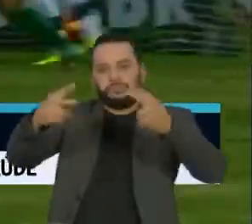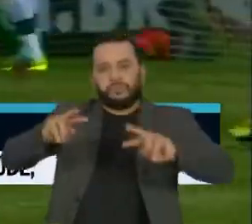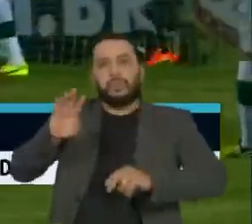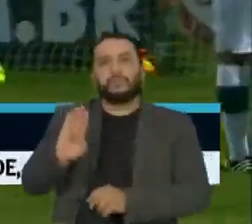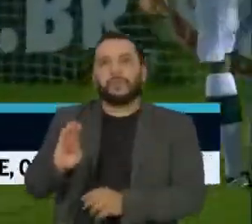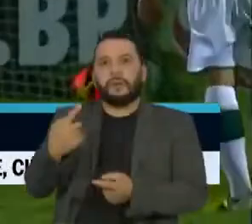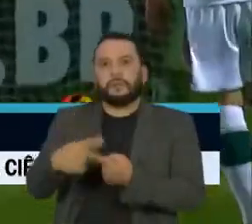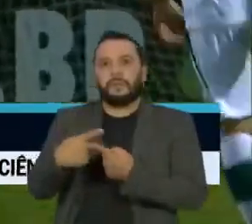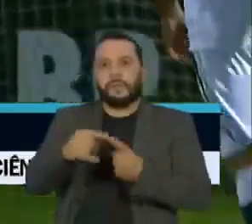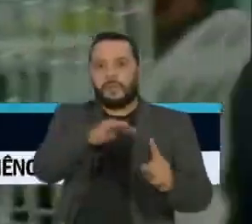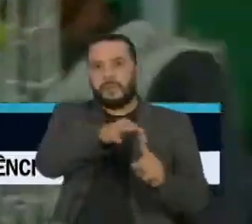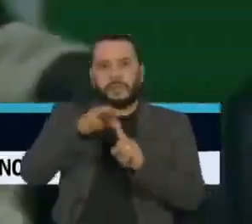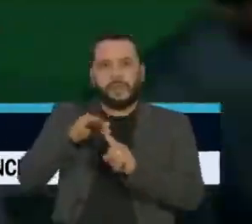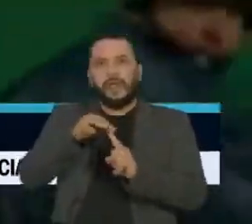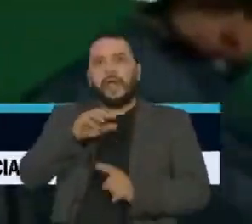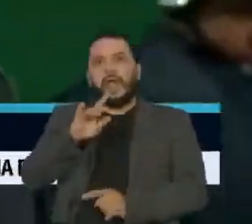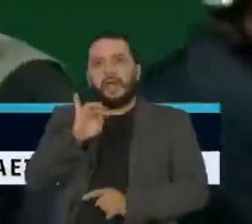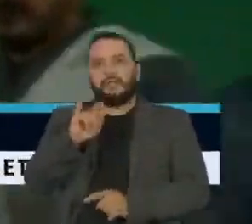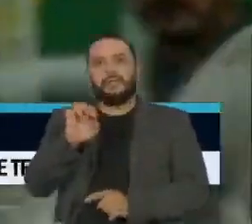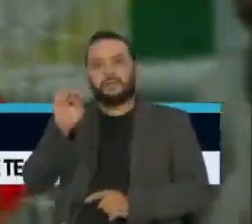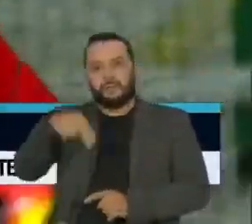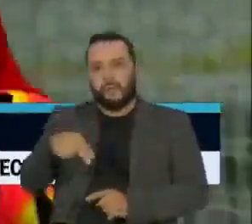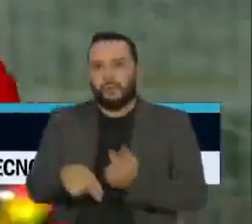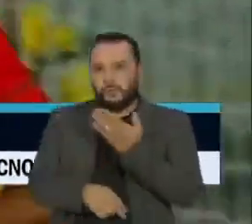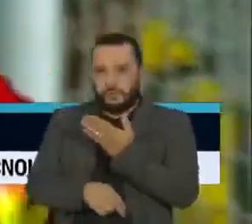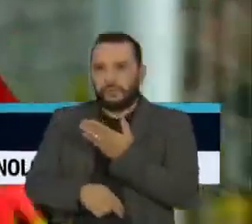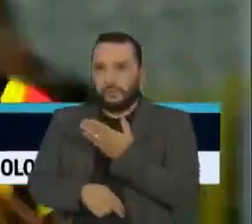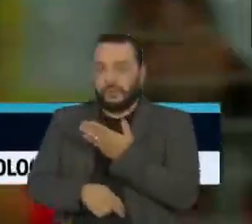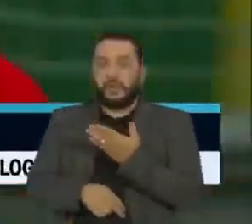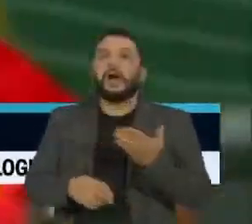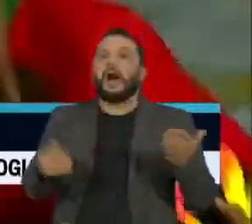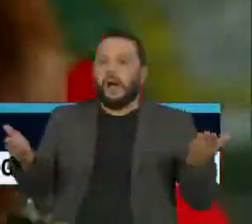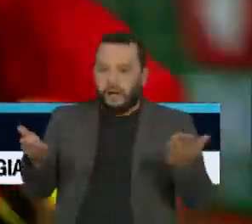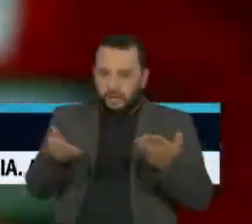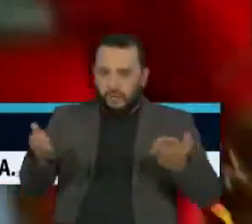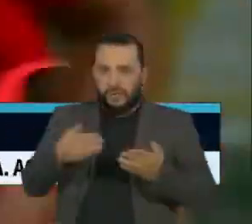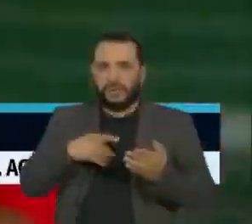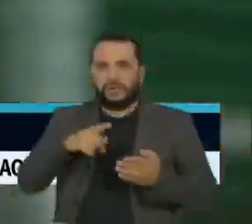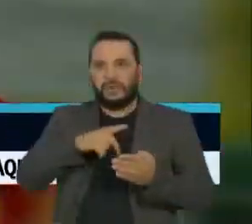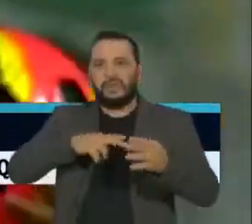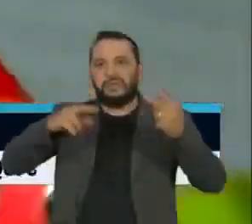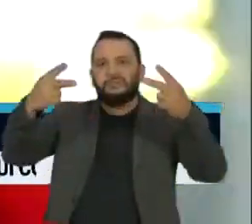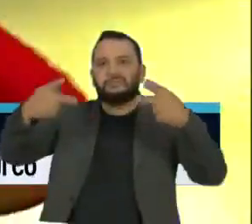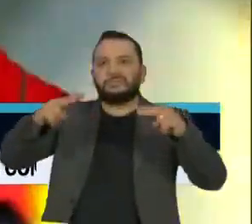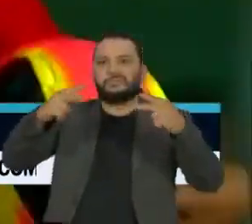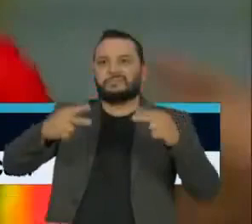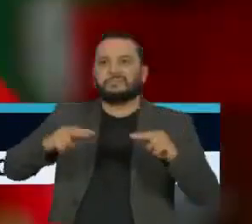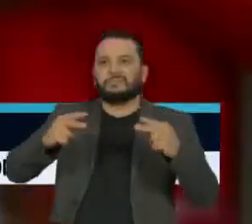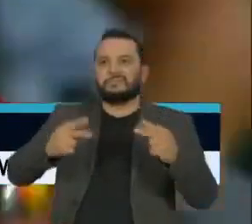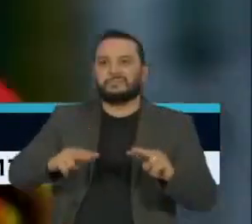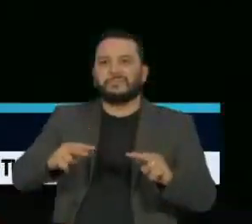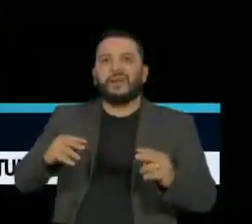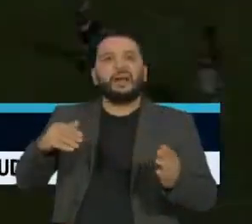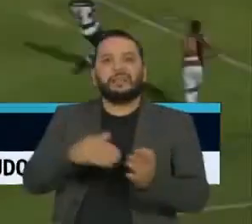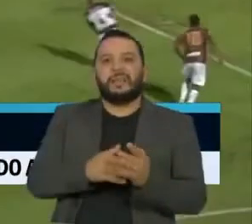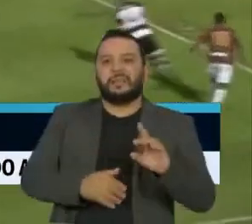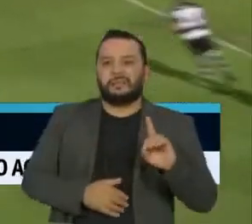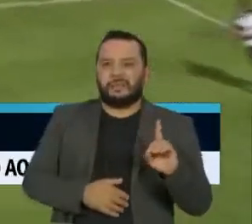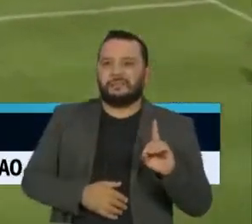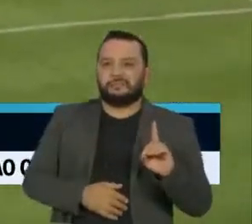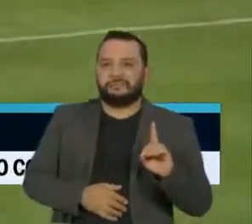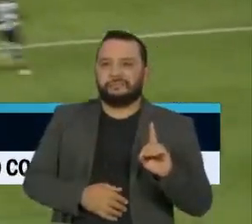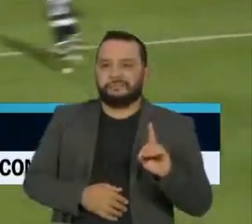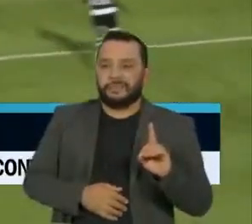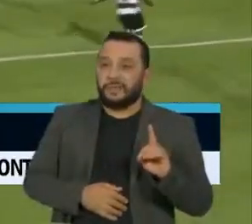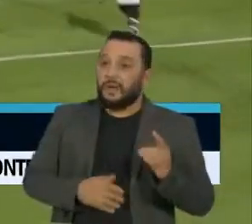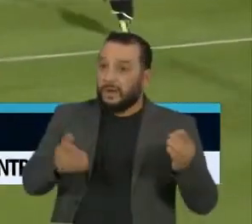irregular do atacante Everton na rodada final. Desde então, a equipe sofreu sucessivas quedas até a Série D do Brasileirão. Este